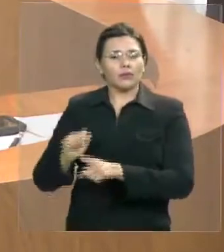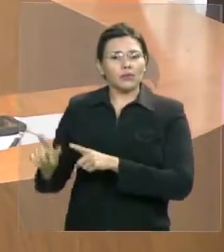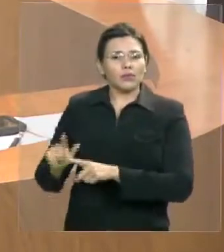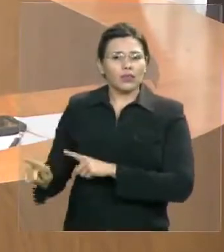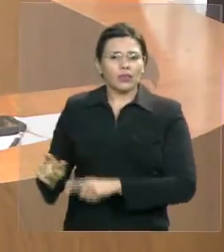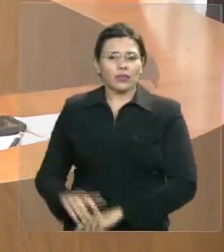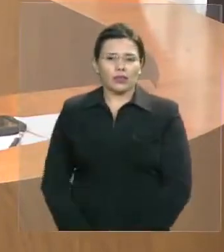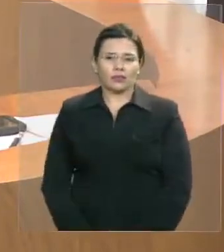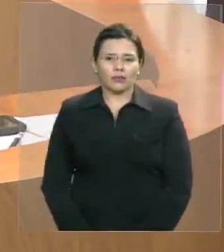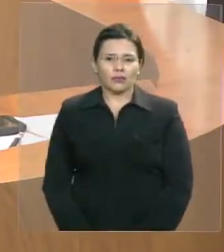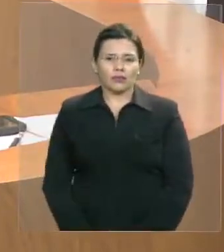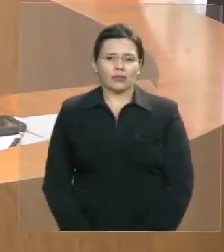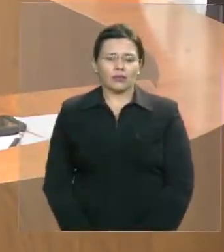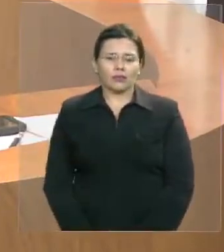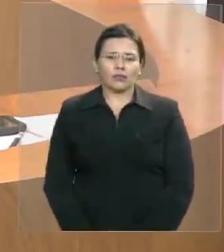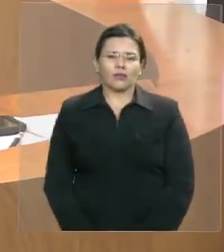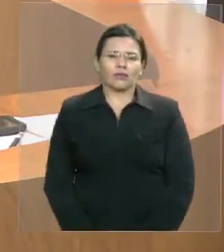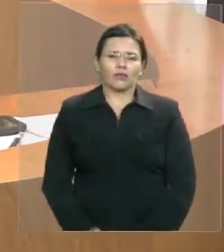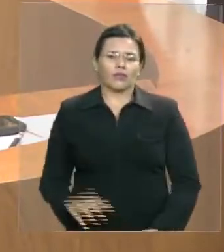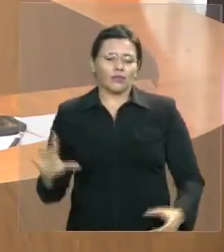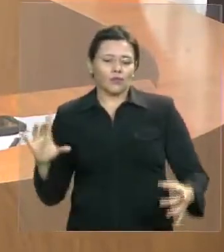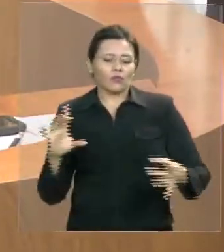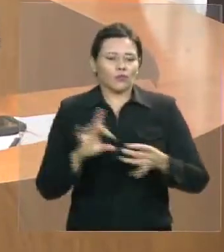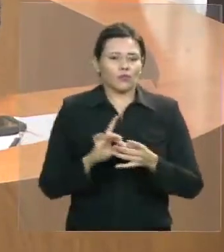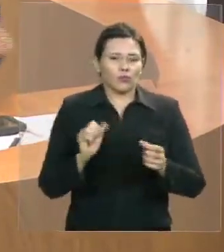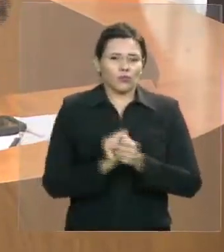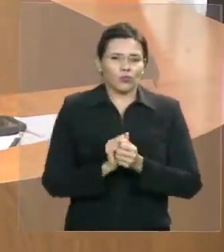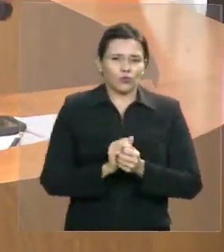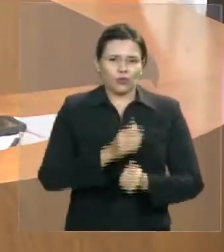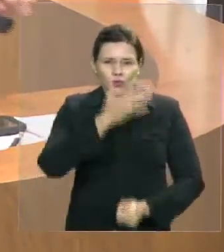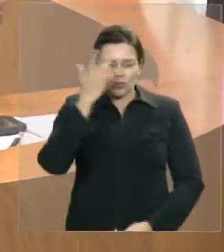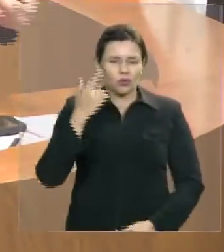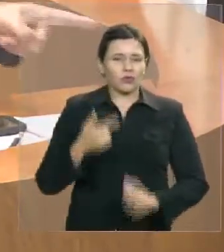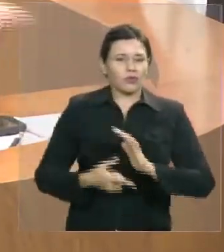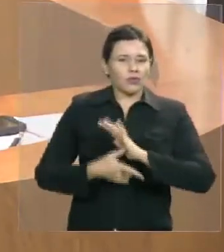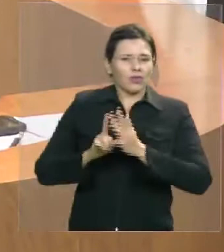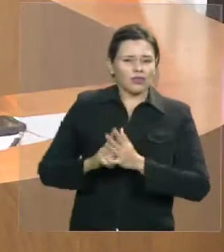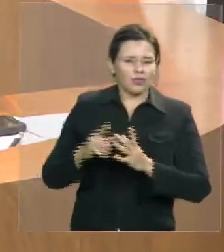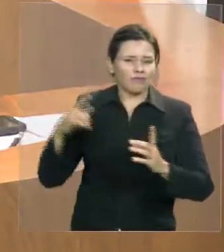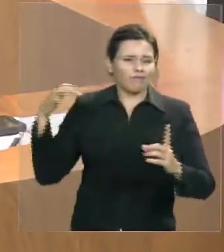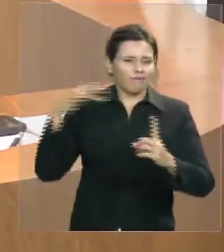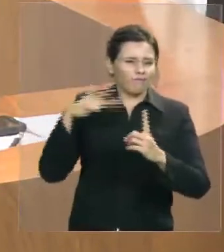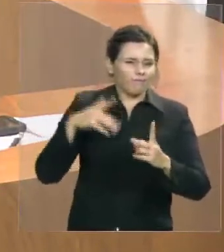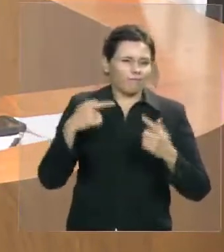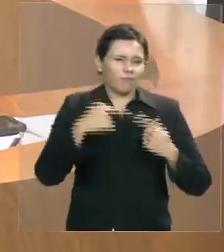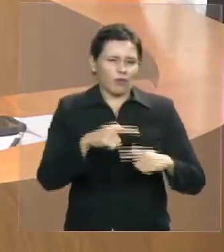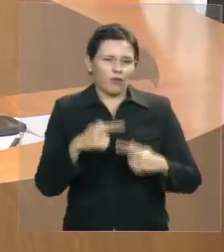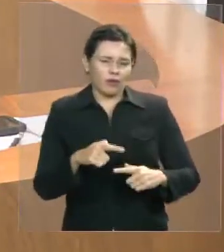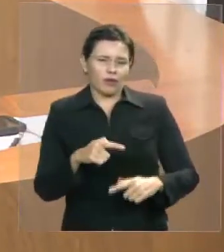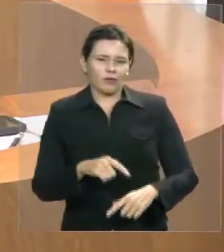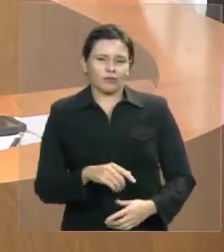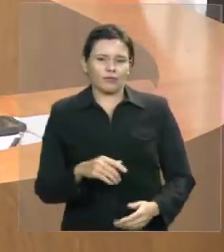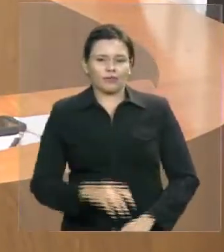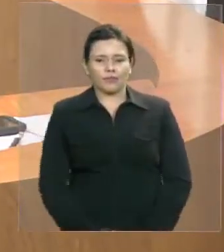E lá em Barreirinhas, chama, tira partido para botar para disputar o sócio do